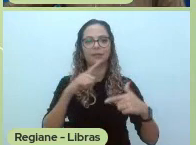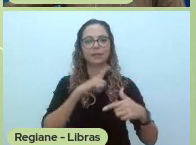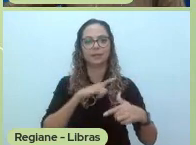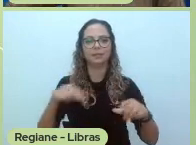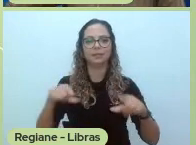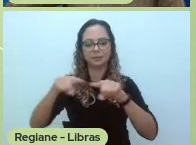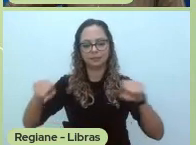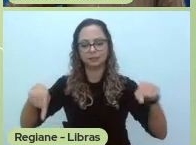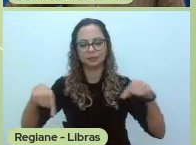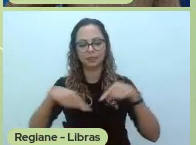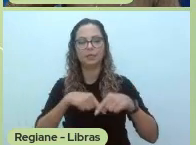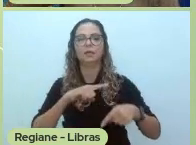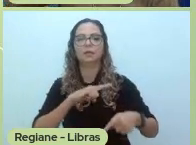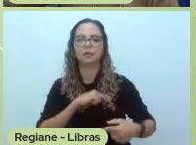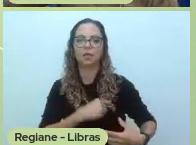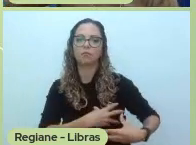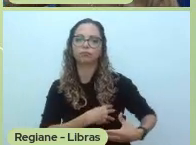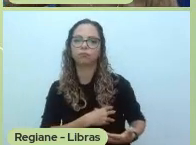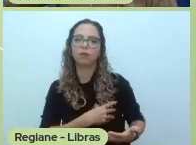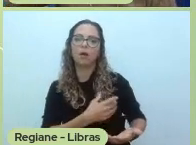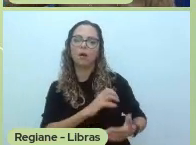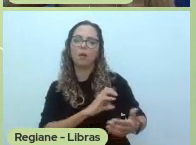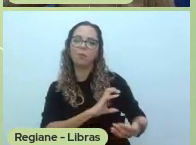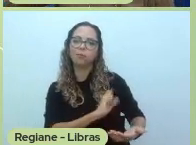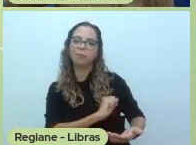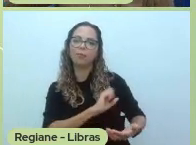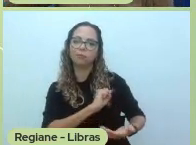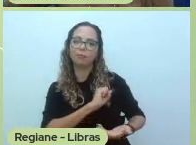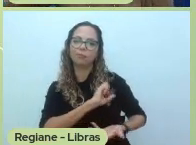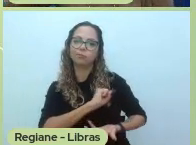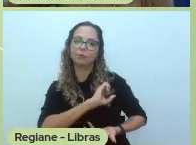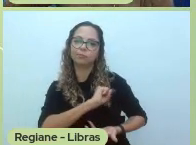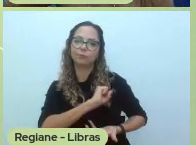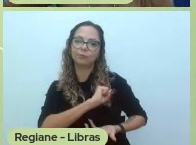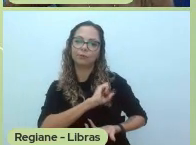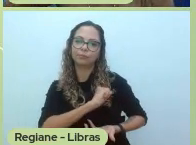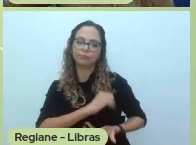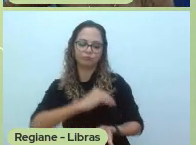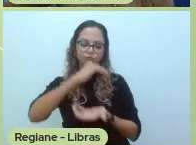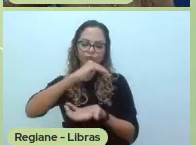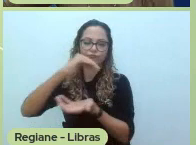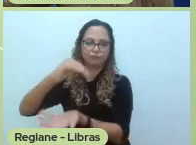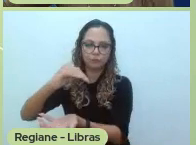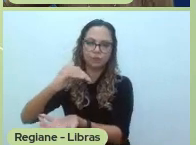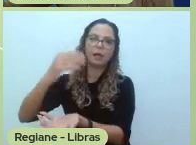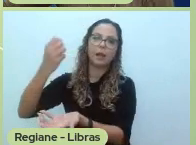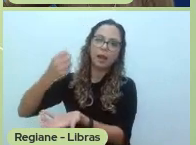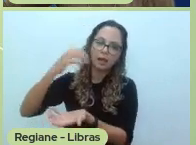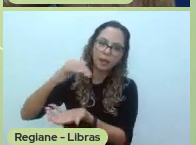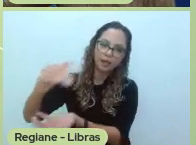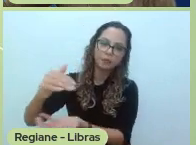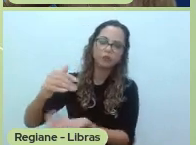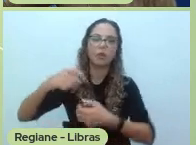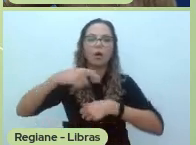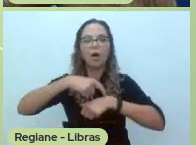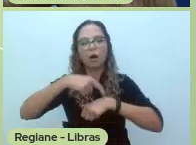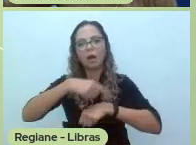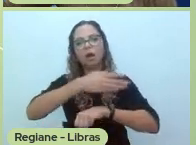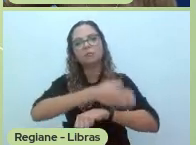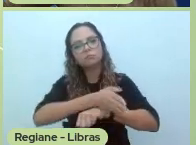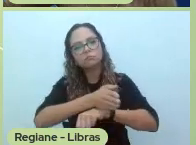de leite, flexibilidade de horário, uma série de ações sobre isso. E acho que o mais importante é